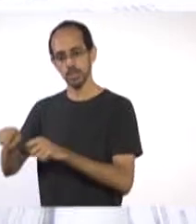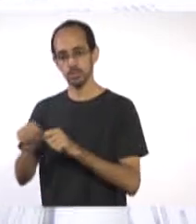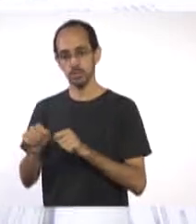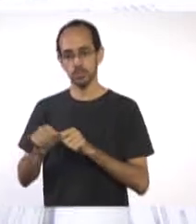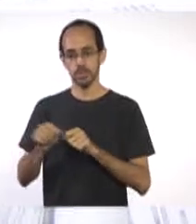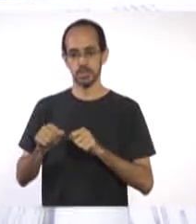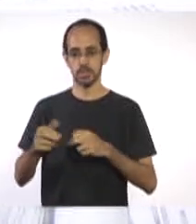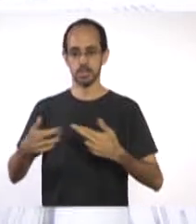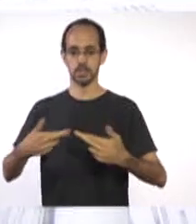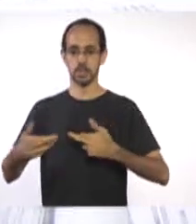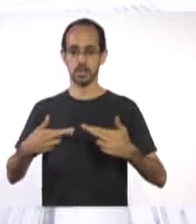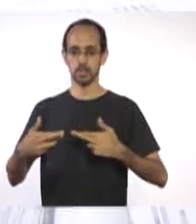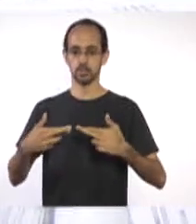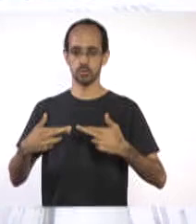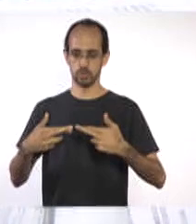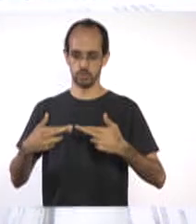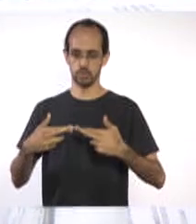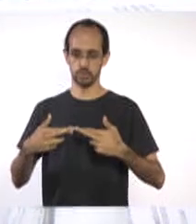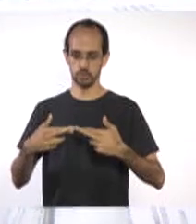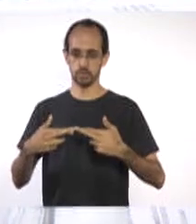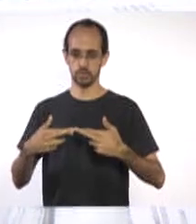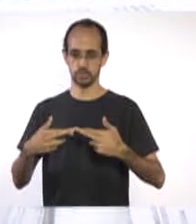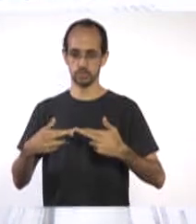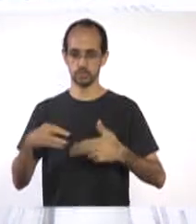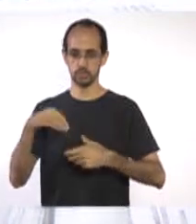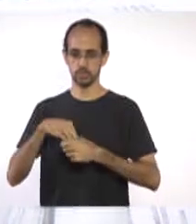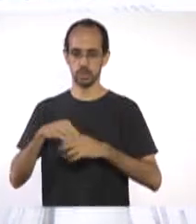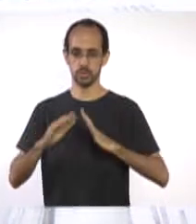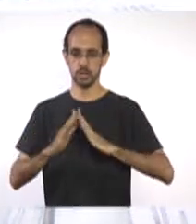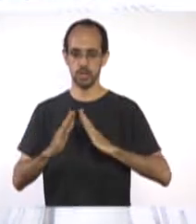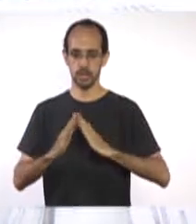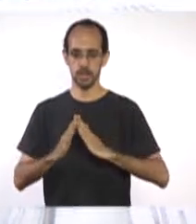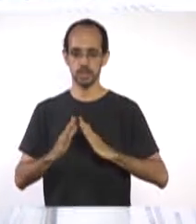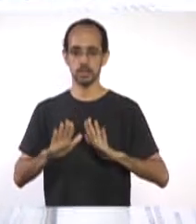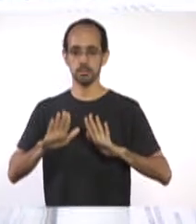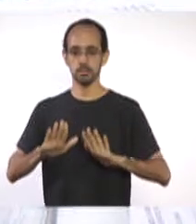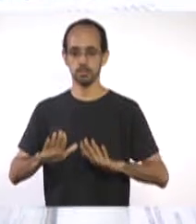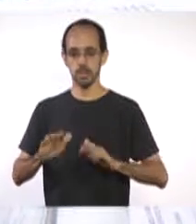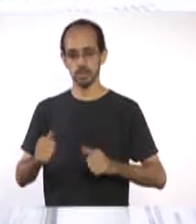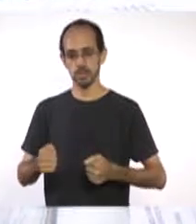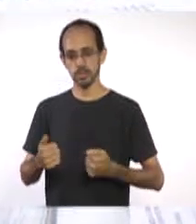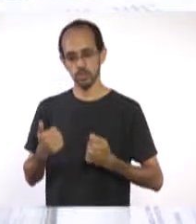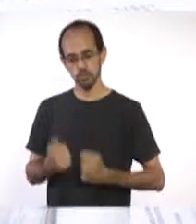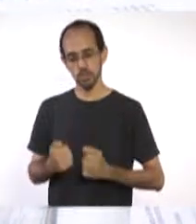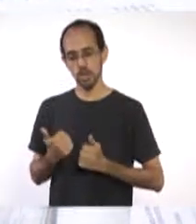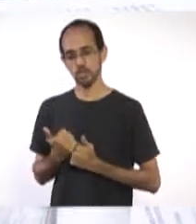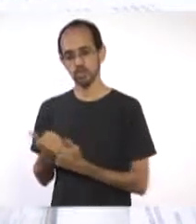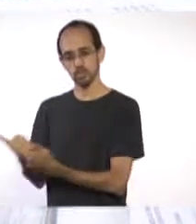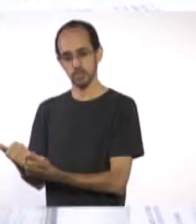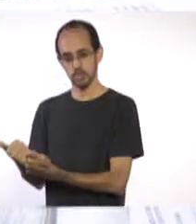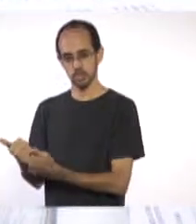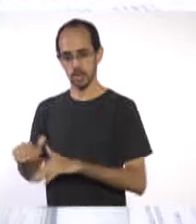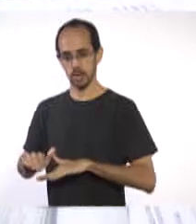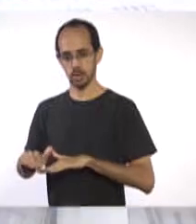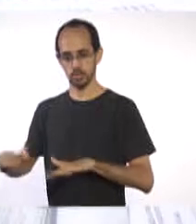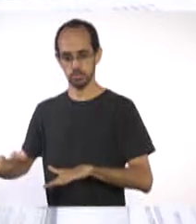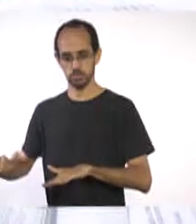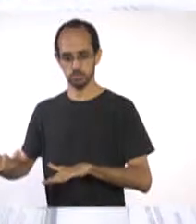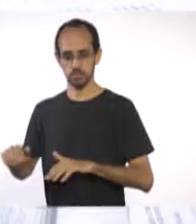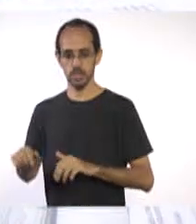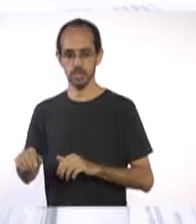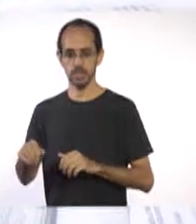é plenamente possível essa comissão deliberar quesitos para subsidiar a mesa diretora. Olha só, Ou nós assinarmos de